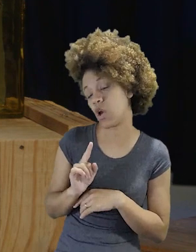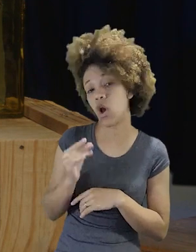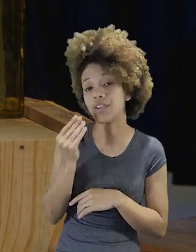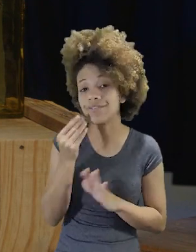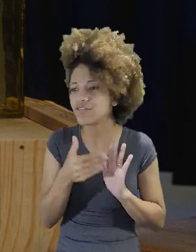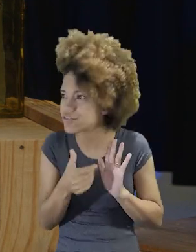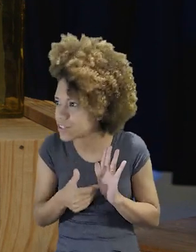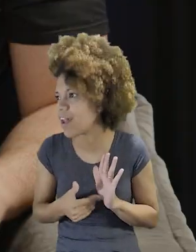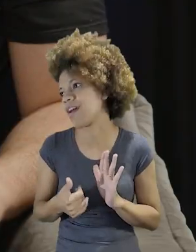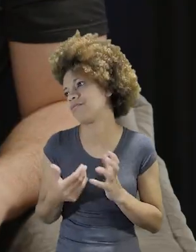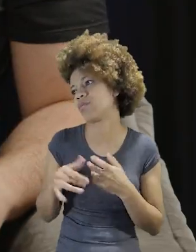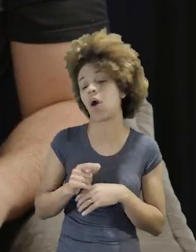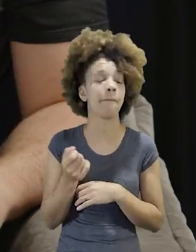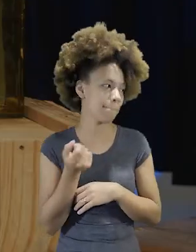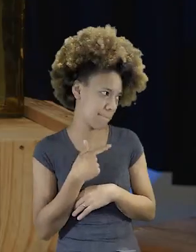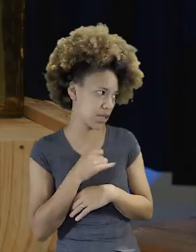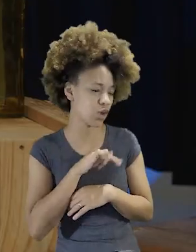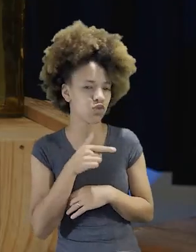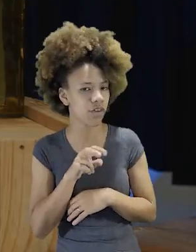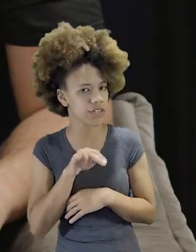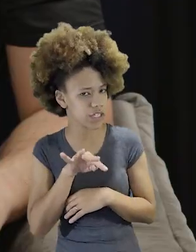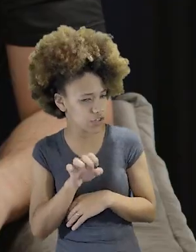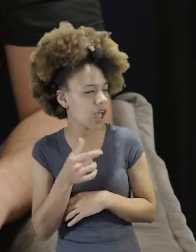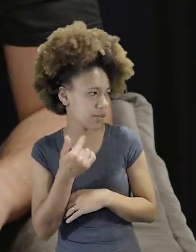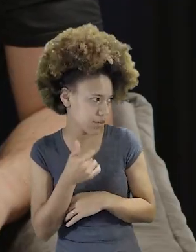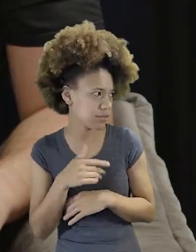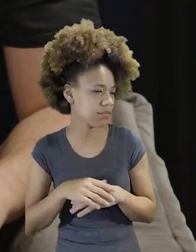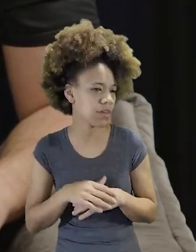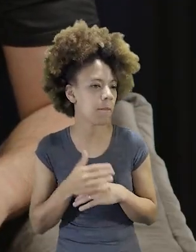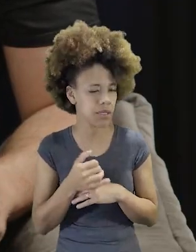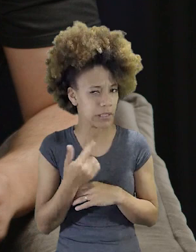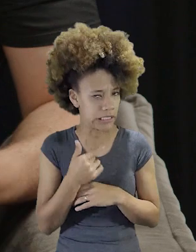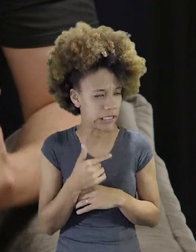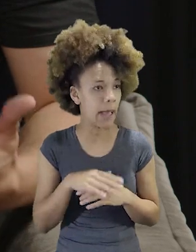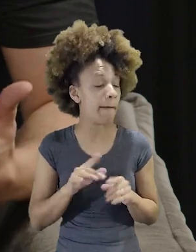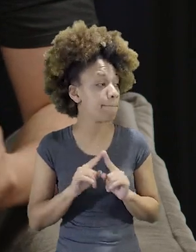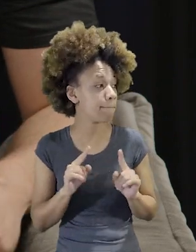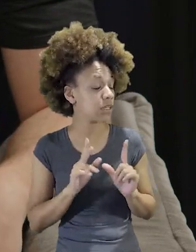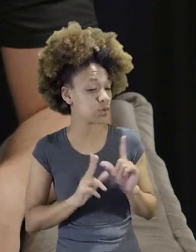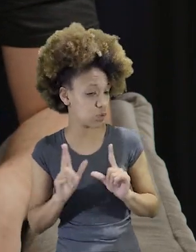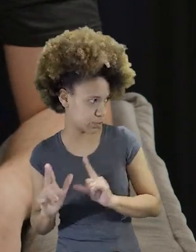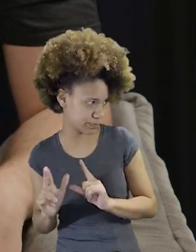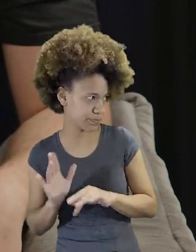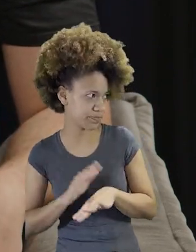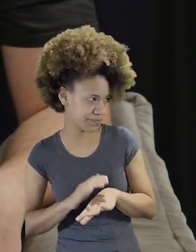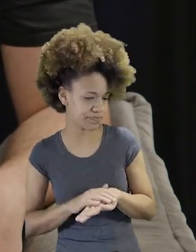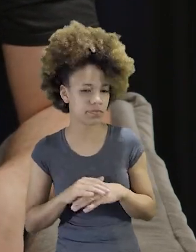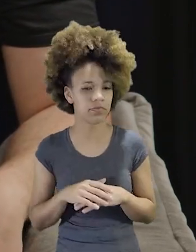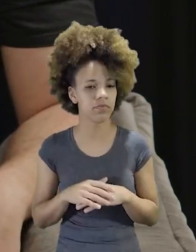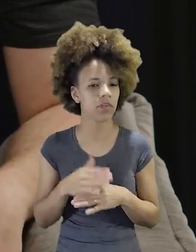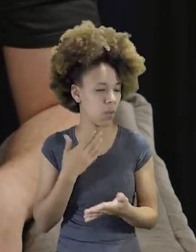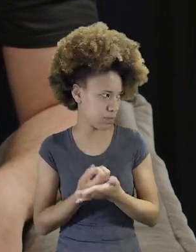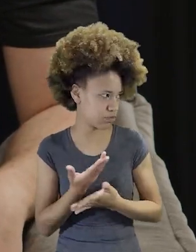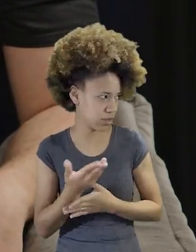conheço eu não tô tentando tirar eu defendiamente eu vou fazer uma piada o João Vicente é um cara engraçado dia a dia assim ele fala umas merda engraçado mas eu gosto dos